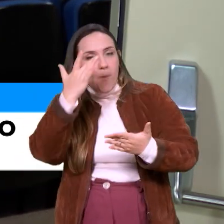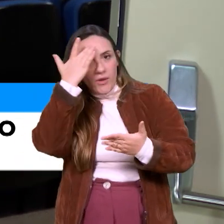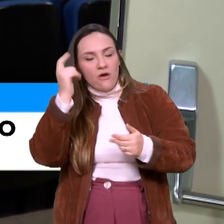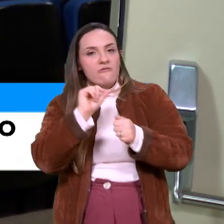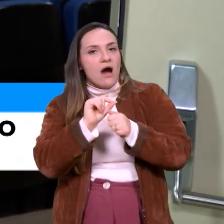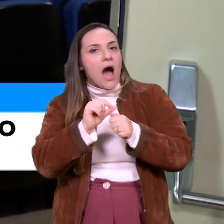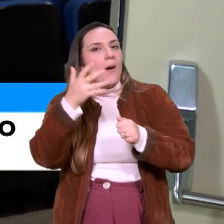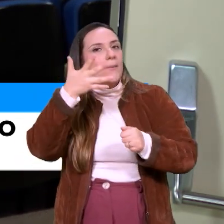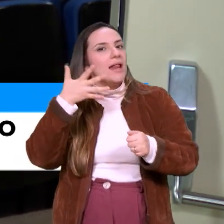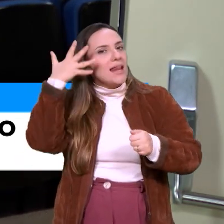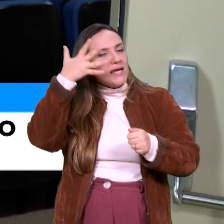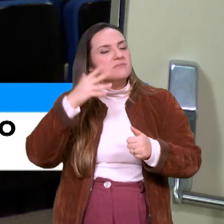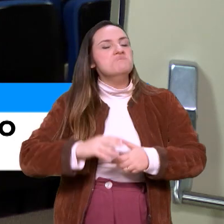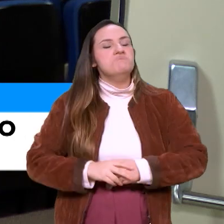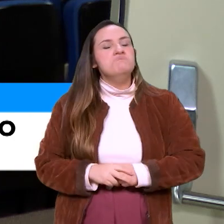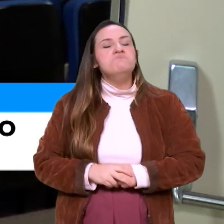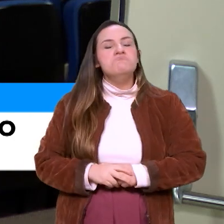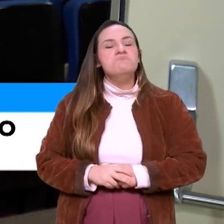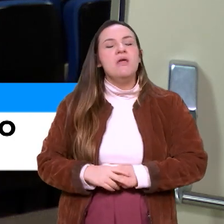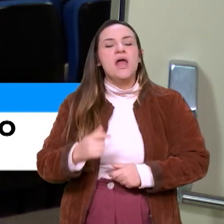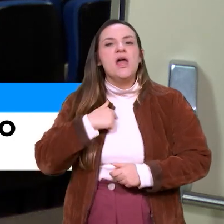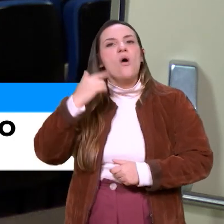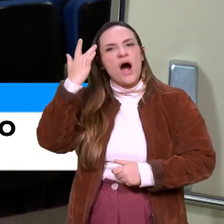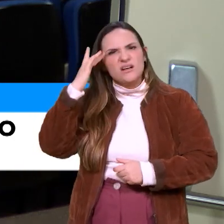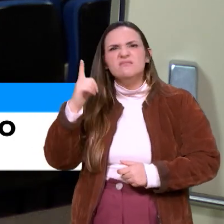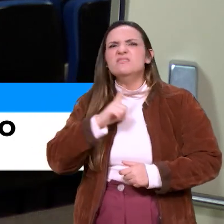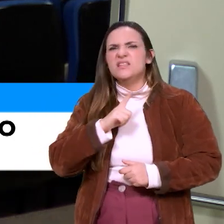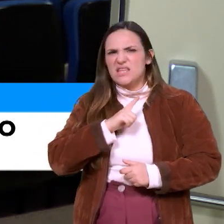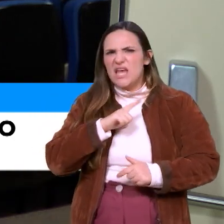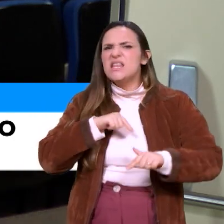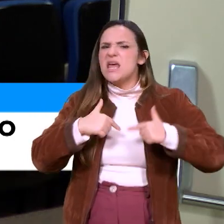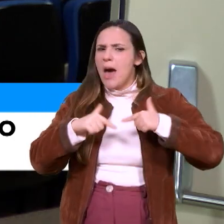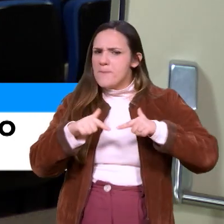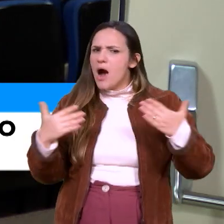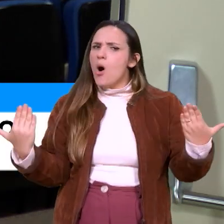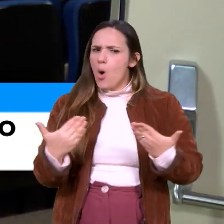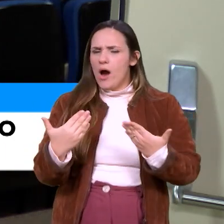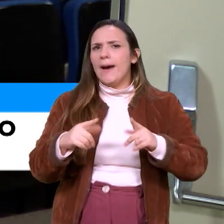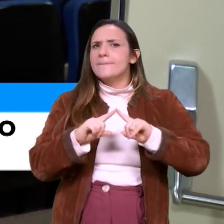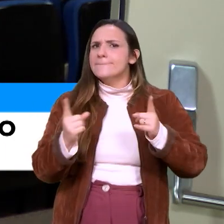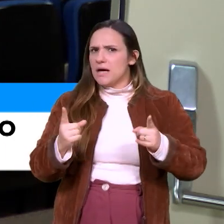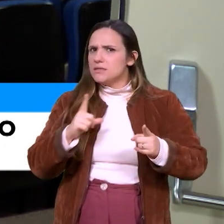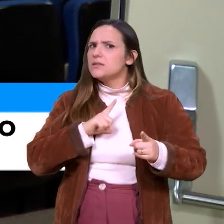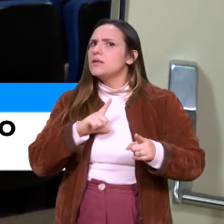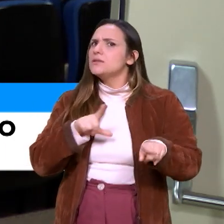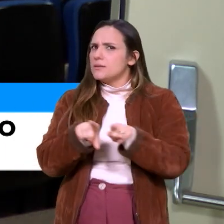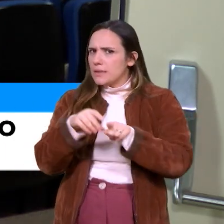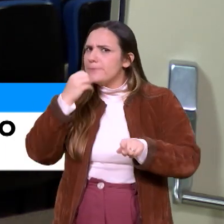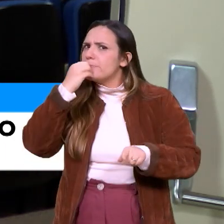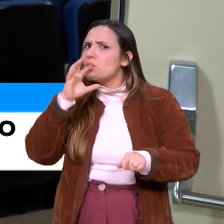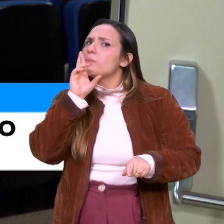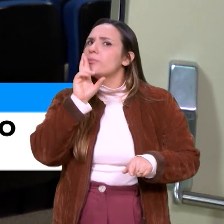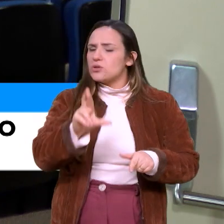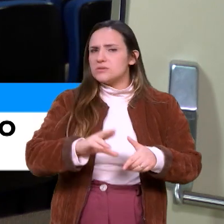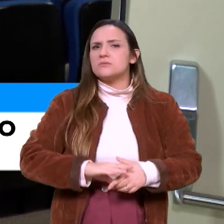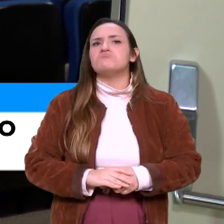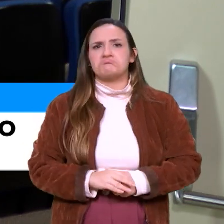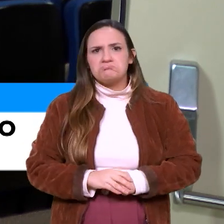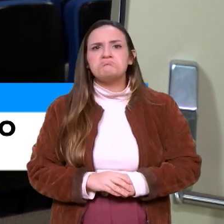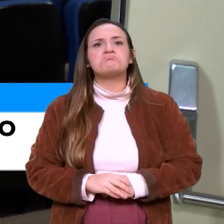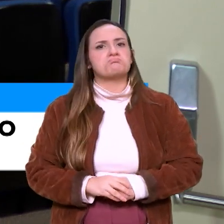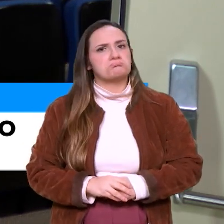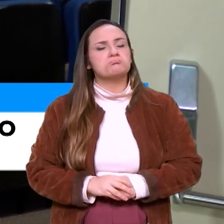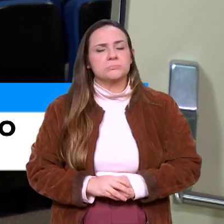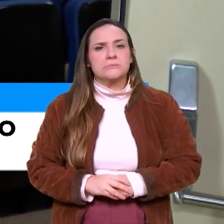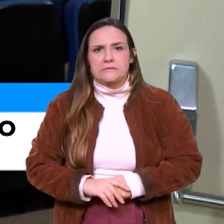de alguns palestrantes. Então, vai ser um dia de muito trabalho, mas um dia bastante produtivo, que